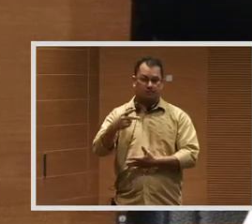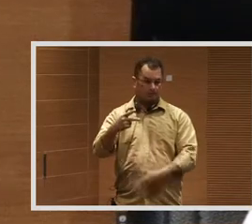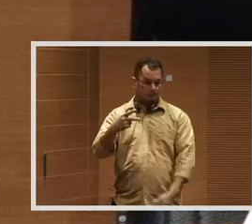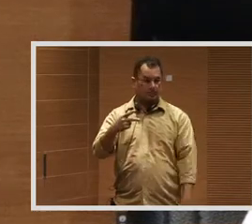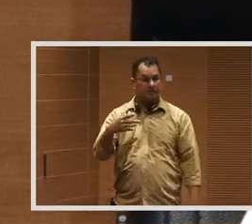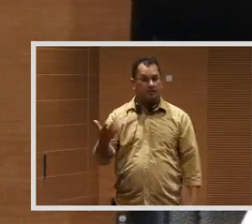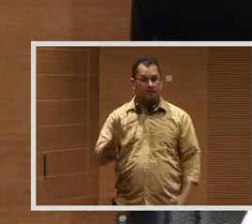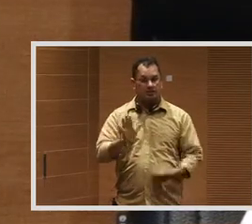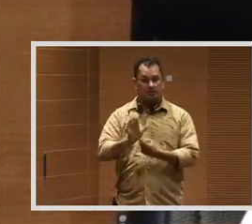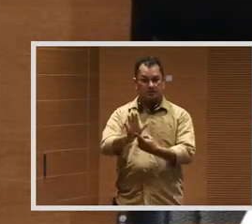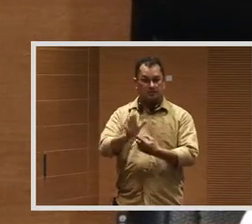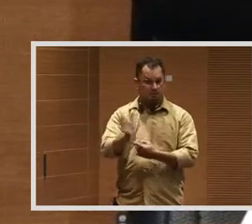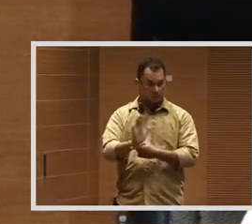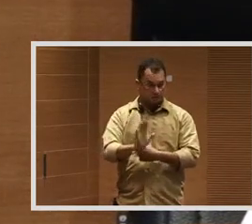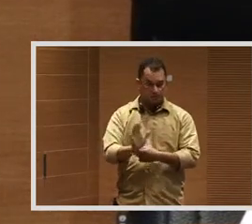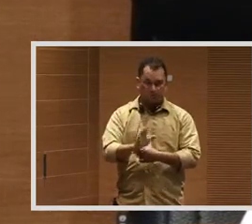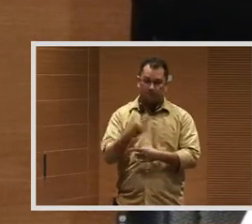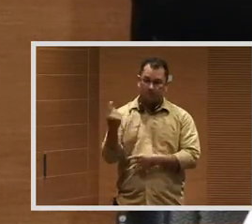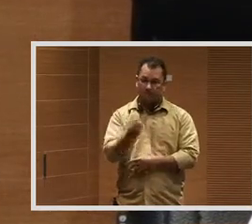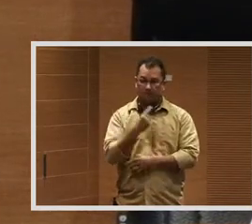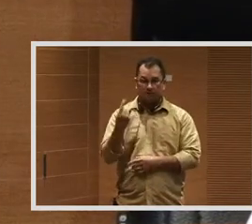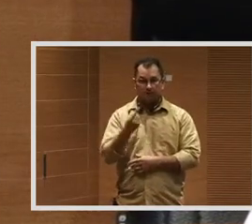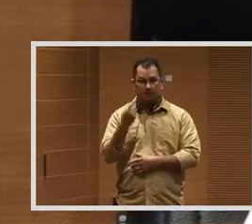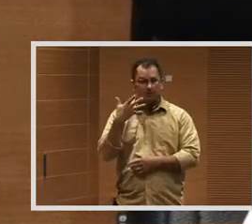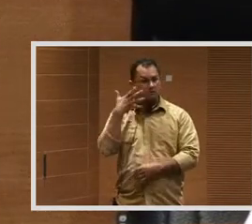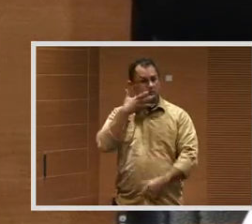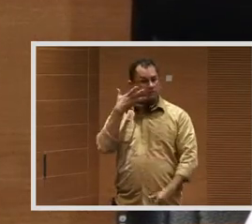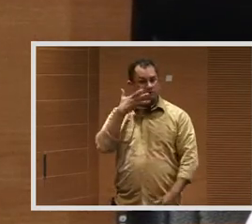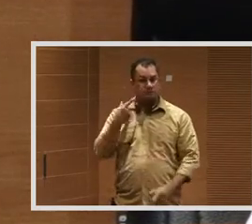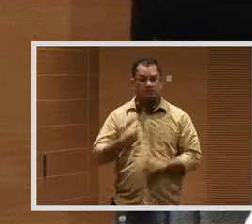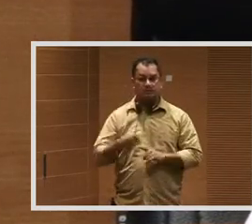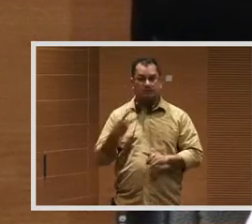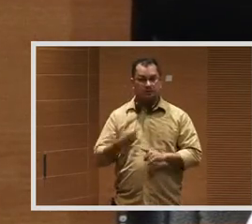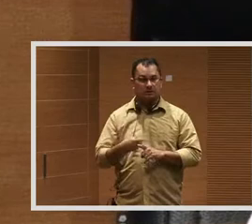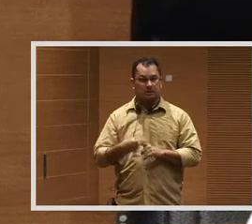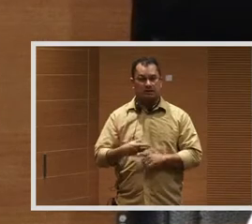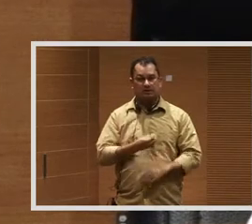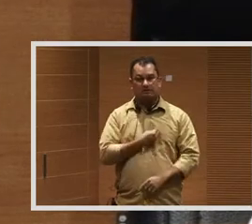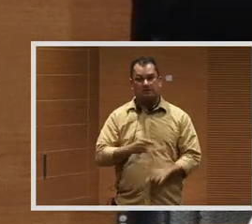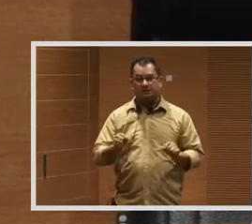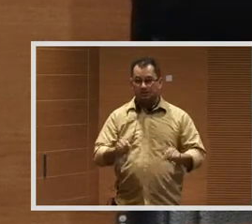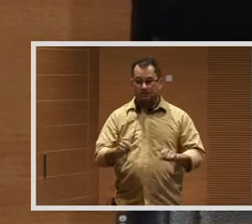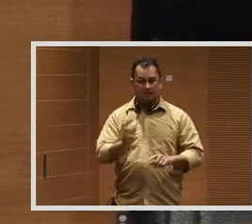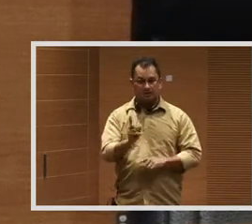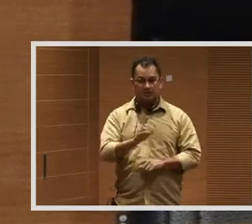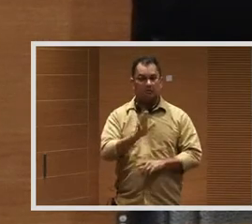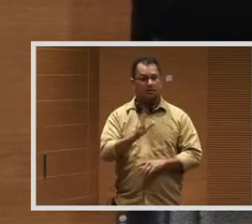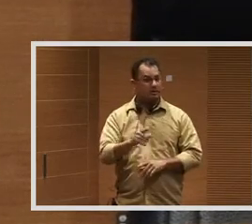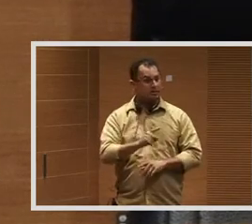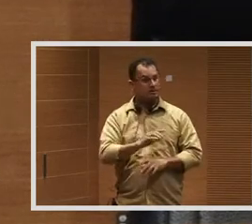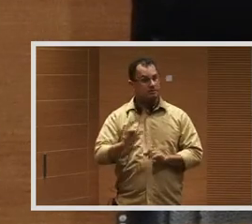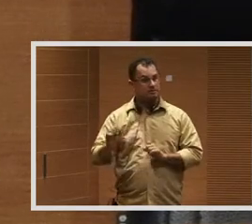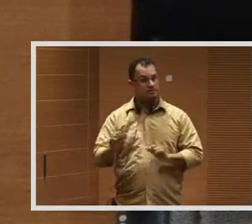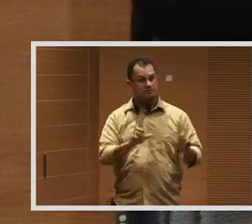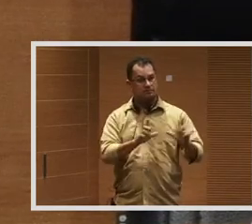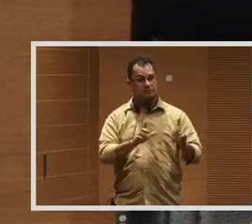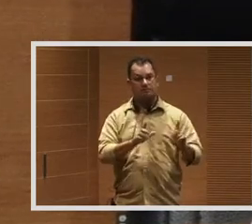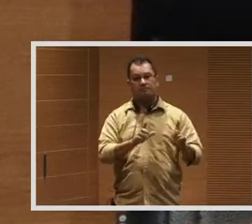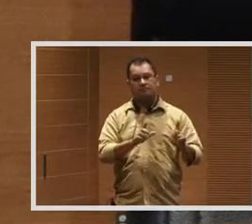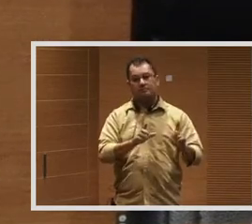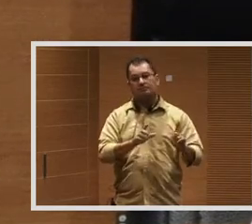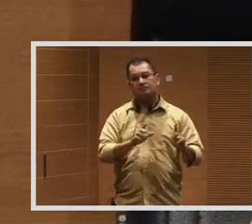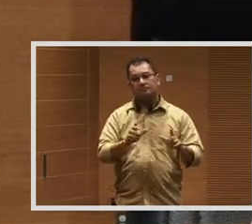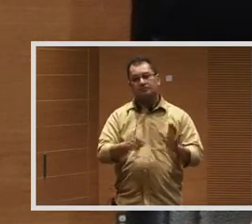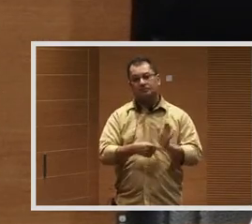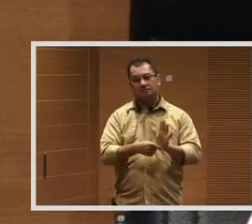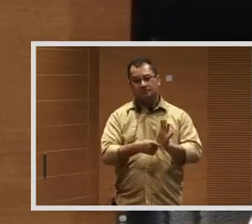vídeo para nós com a fala dela, que ela não pode estar aqui, mas ela estará no vídeo para a gente saber exatamente a posição dela. Tá